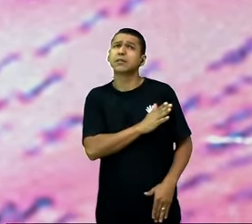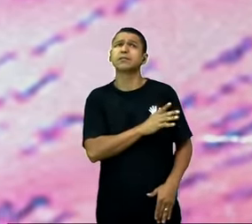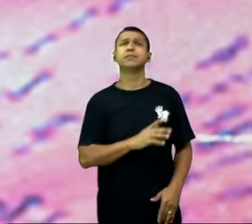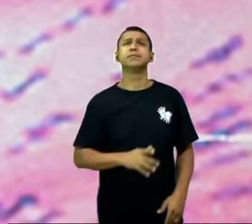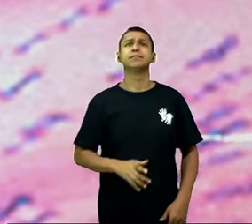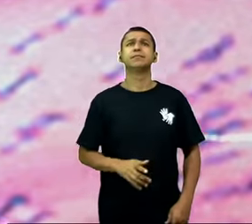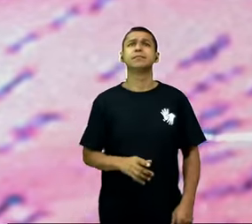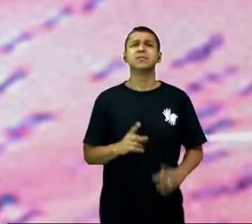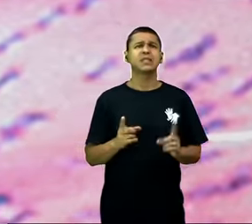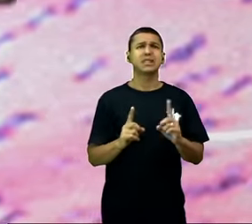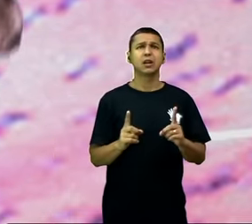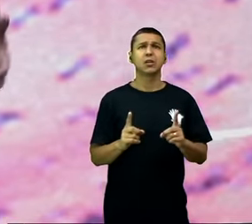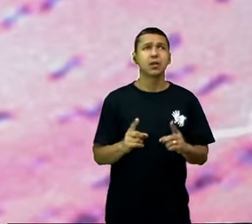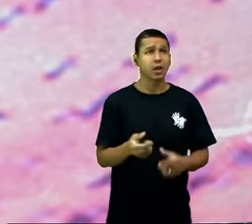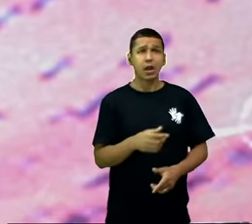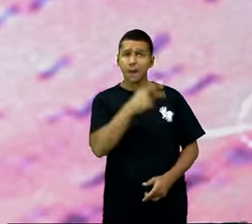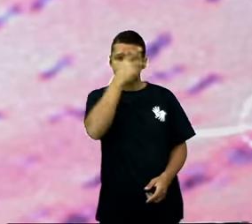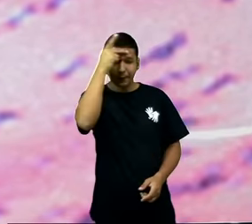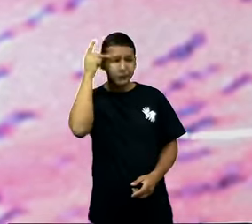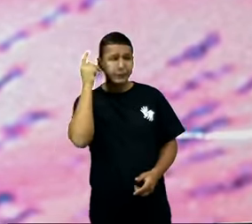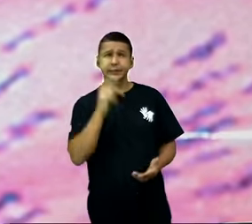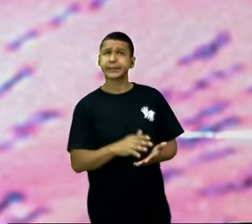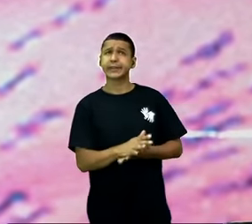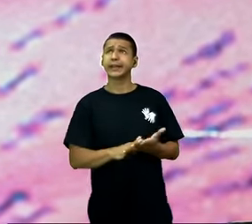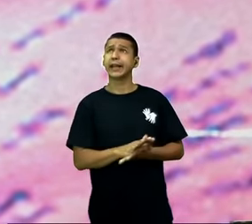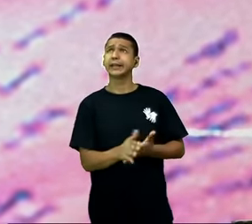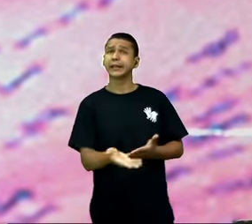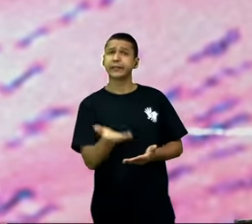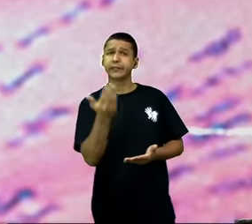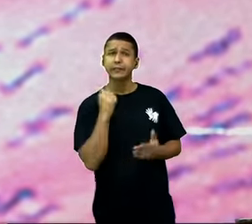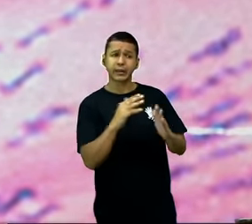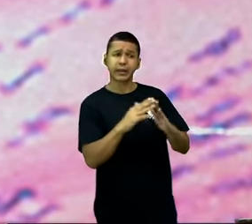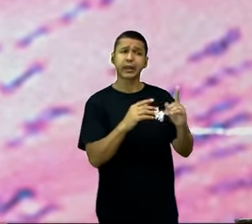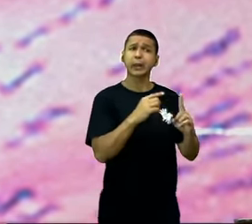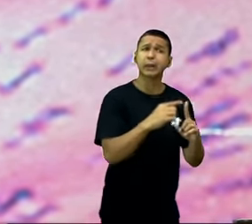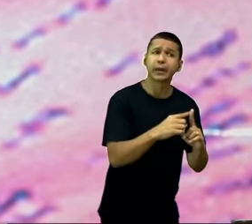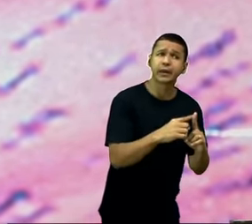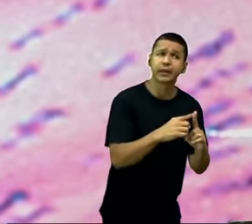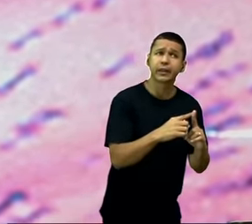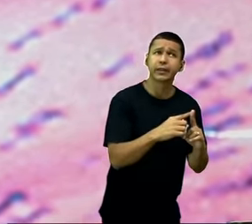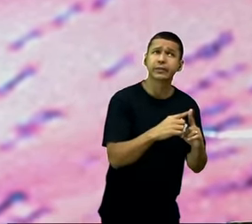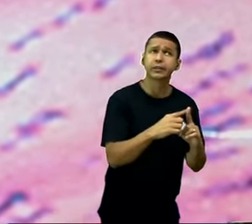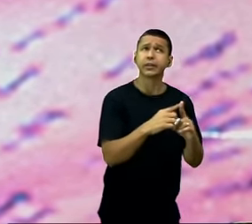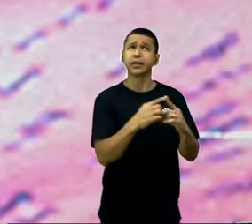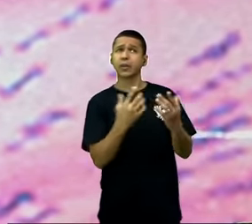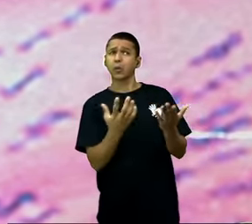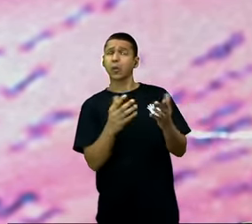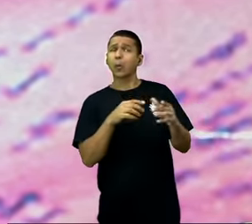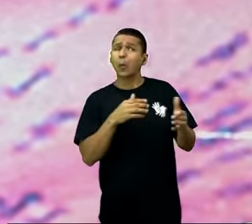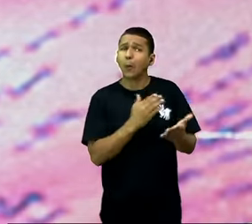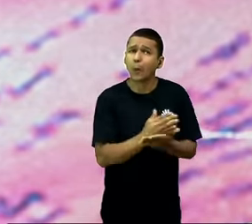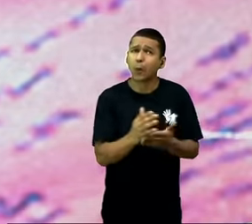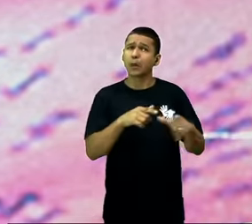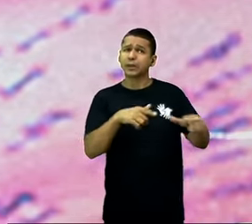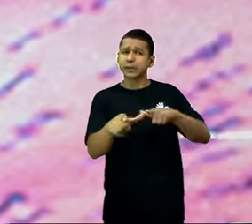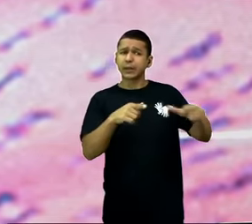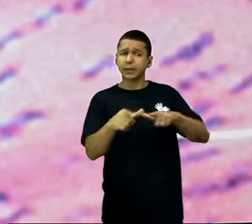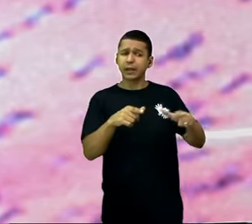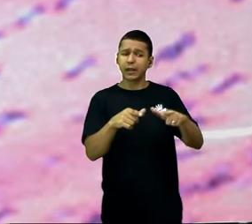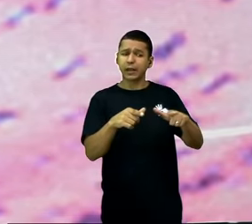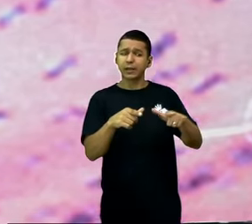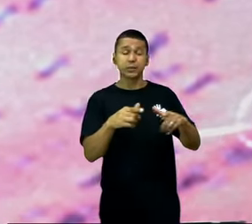E o tanto de gente que não tinha nada, vem para o ministério, vem para a igreja, ganha um carguinho, se acha. Tira Deus do coração e coloca o